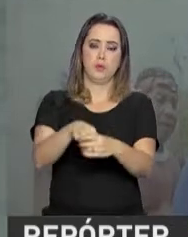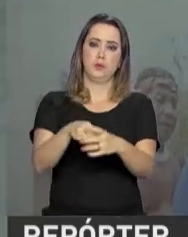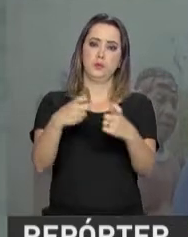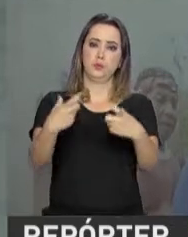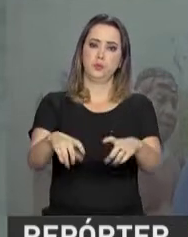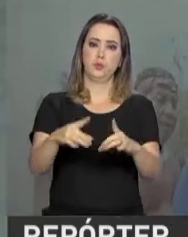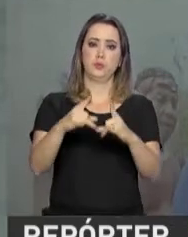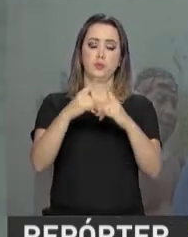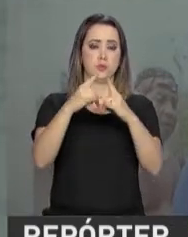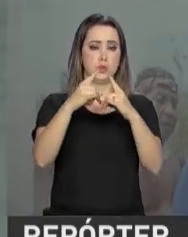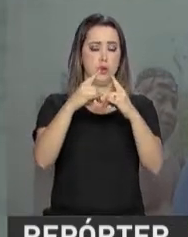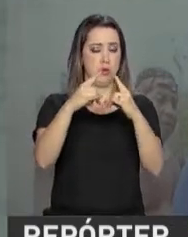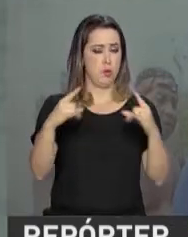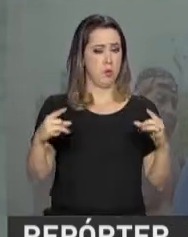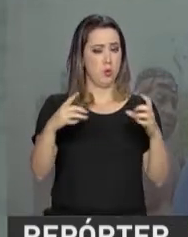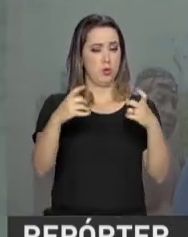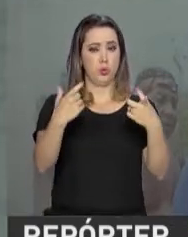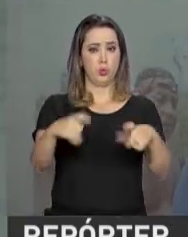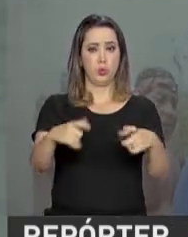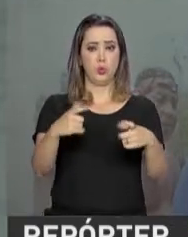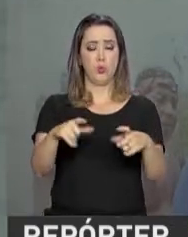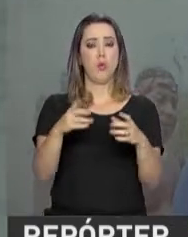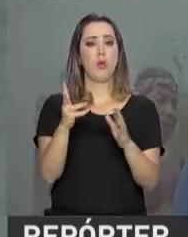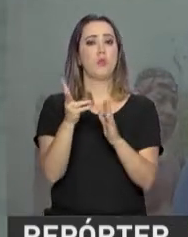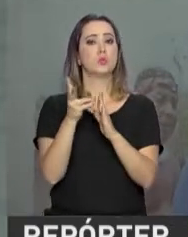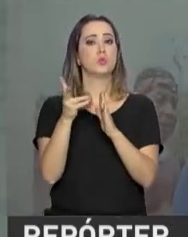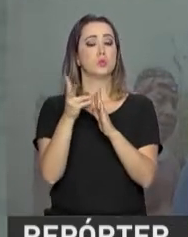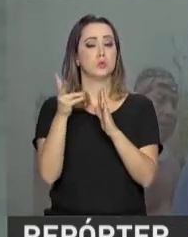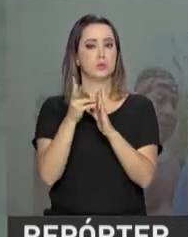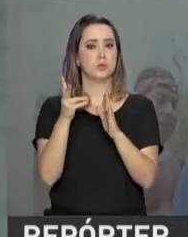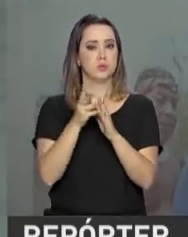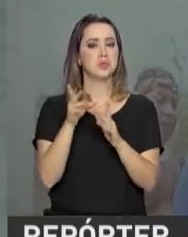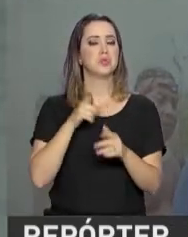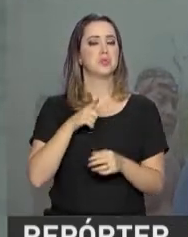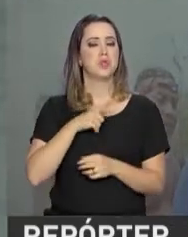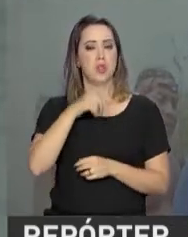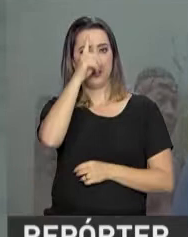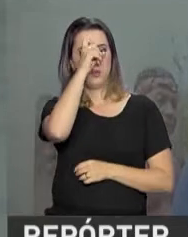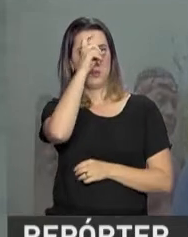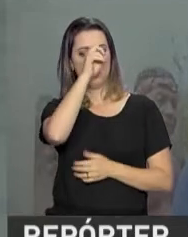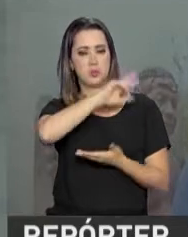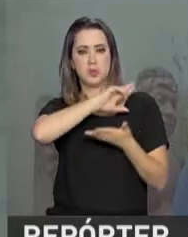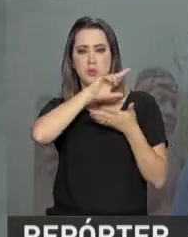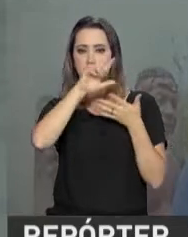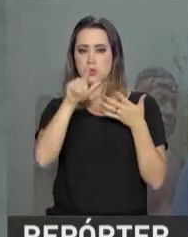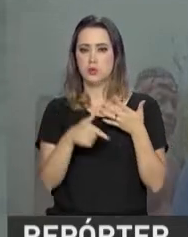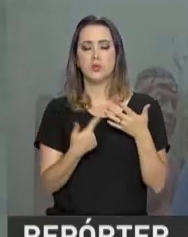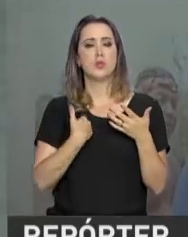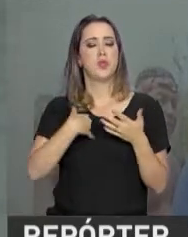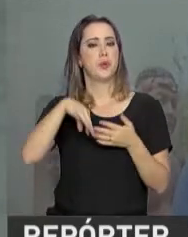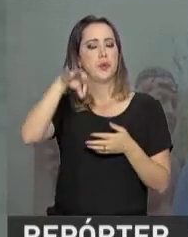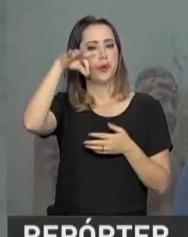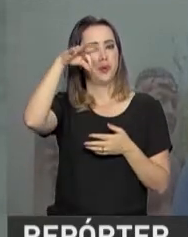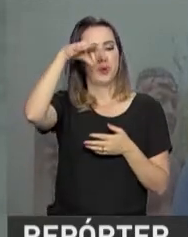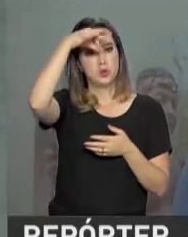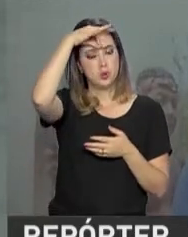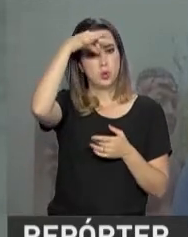dentro das aldeias. Então nós temos verdadeiros hospitais que são montados com especialidades como